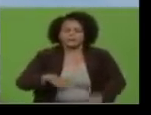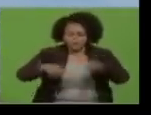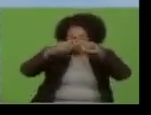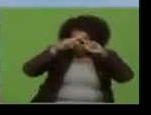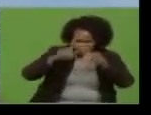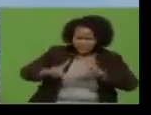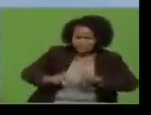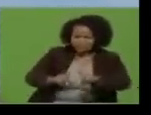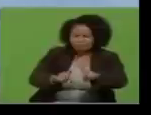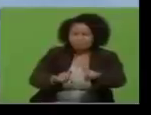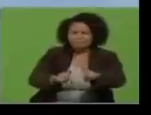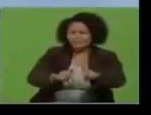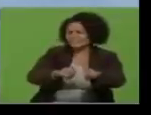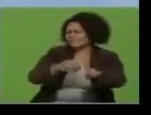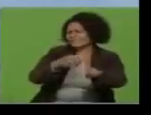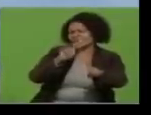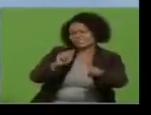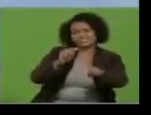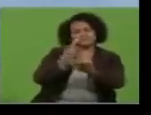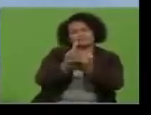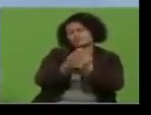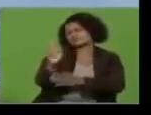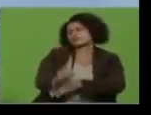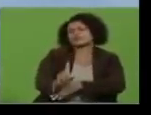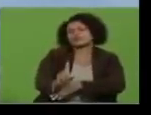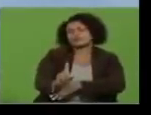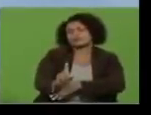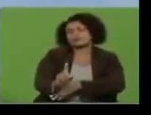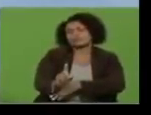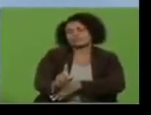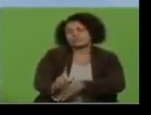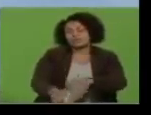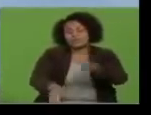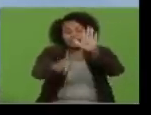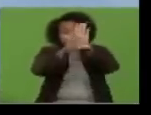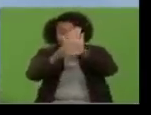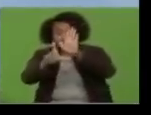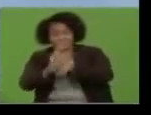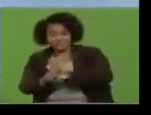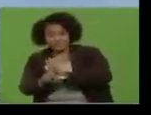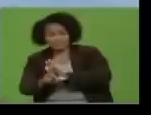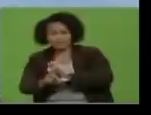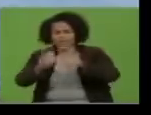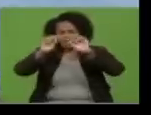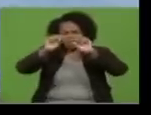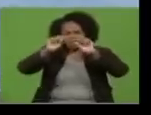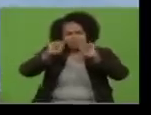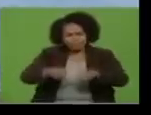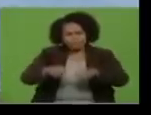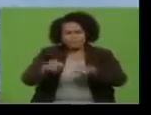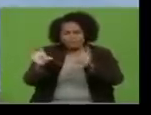cumprimento dos nossos deveres. Não são as leis, não são as forças de defesa e